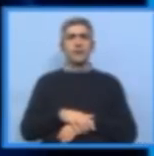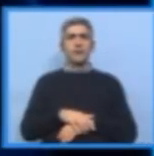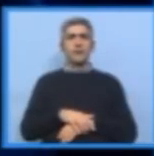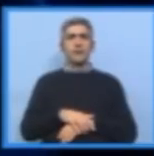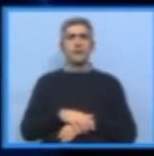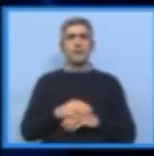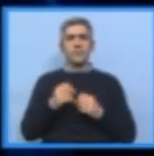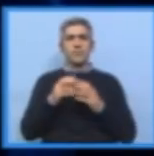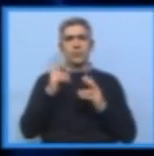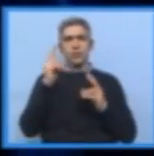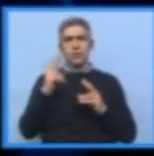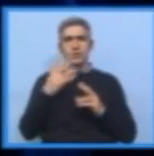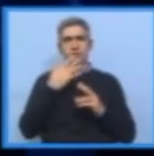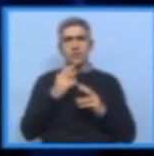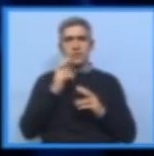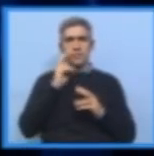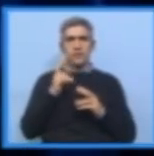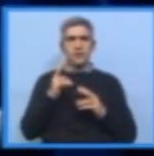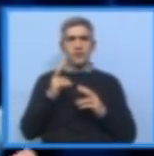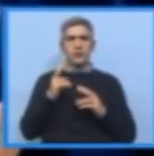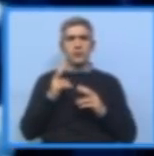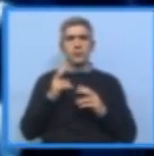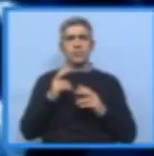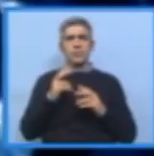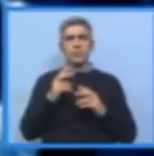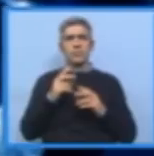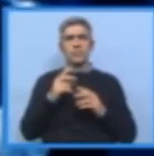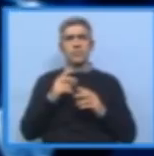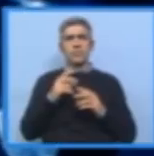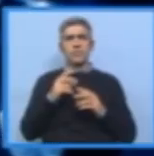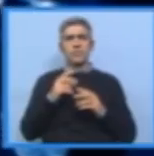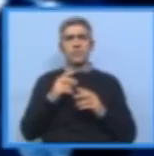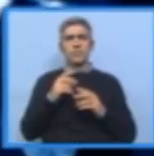com todas as decorações tão belas de Natal, precisamente, concretamente cá em